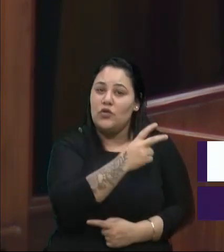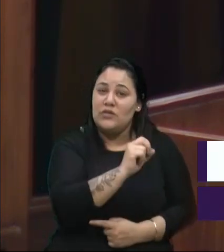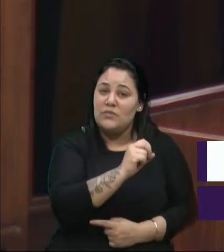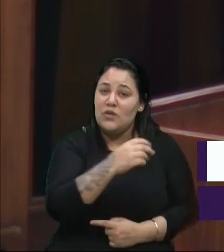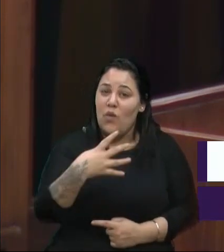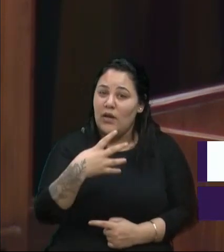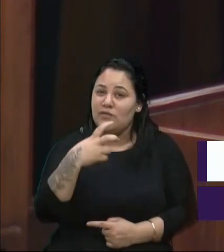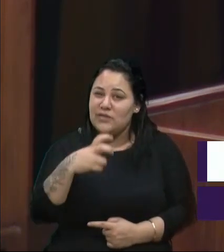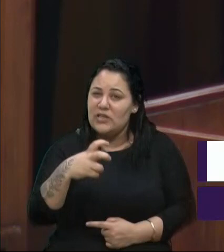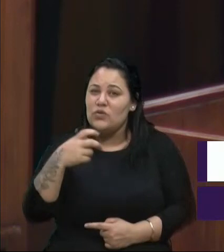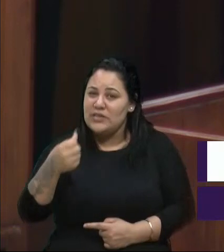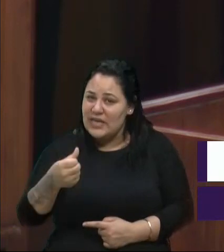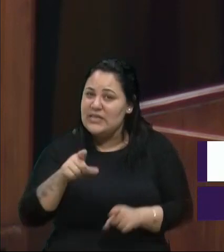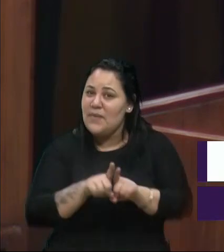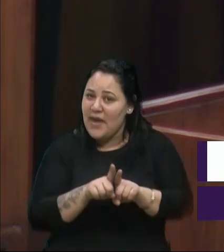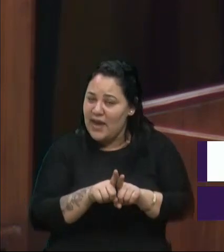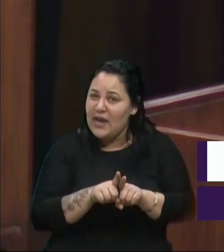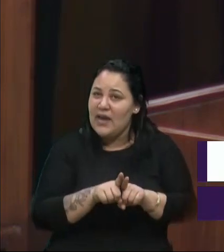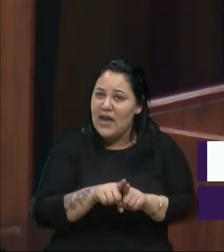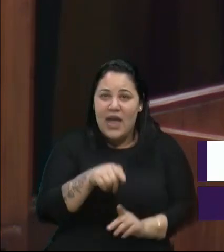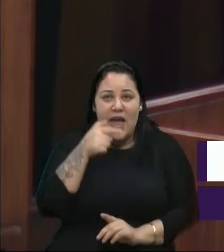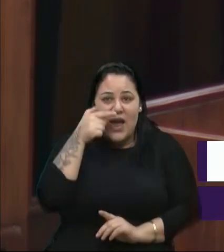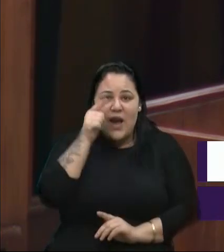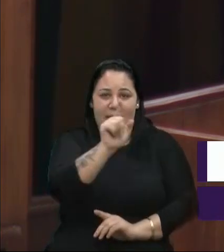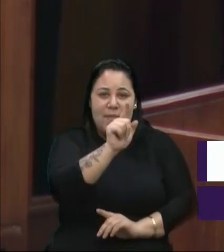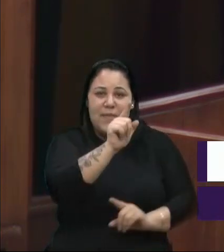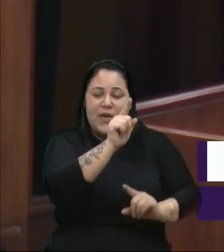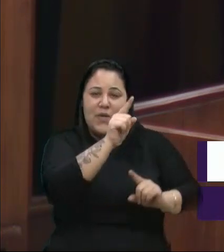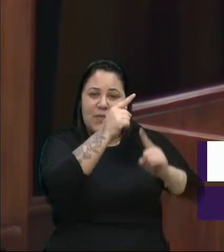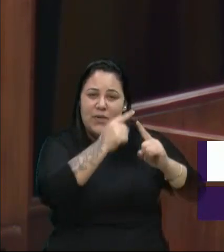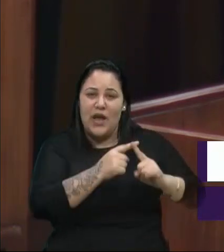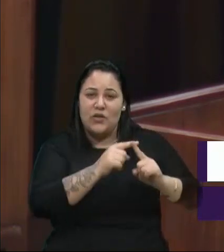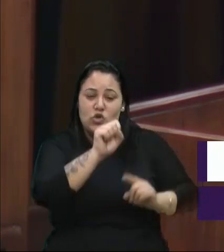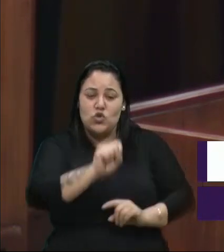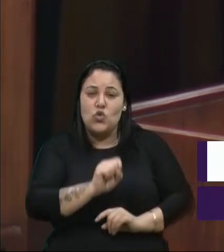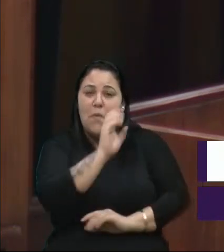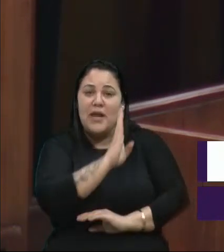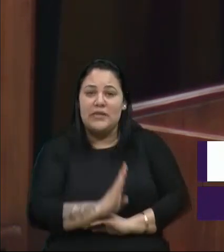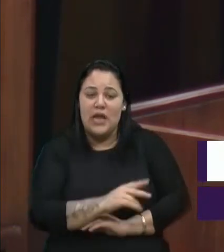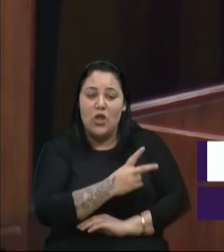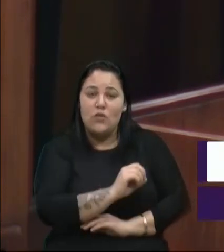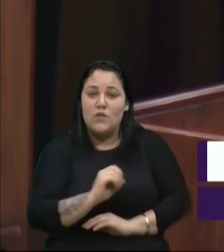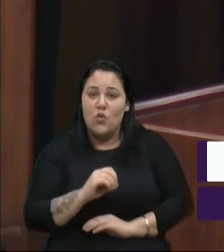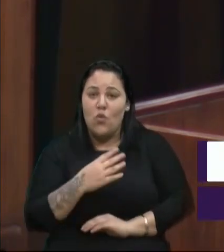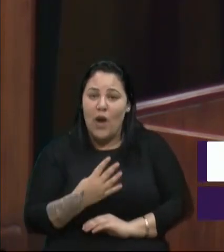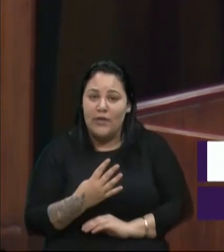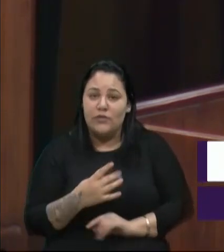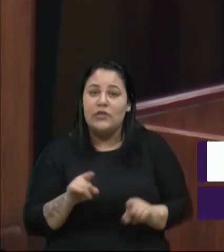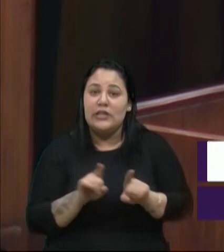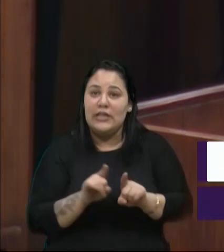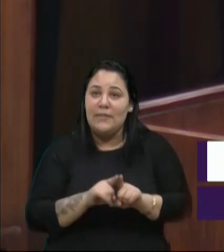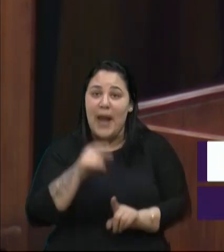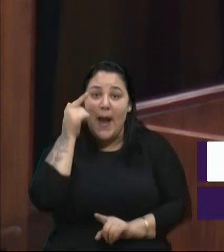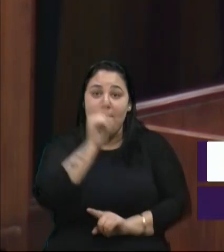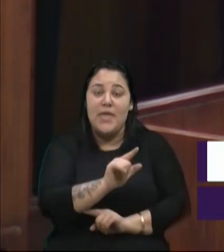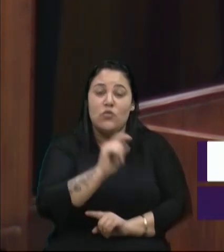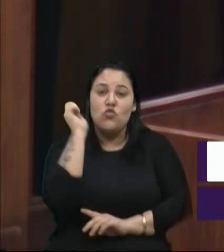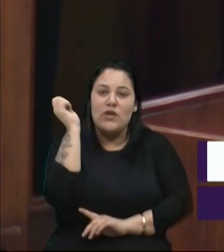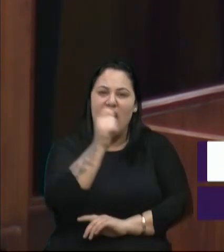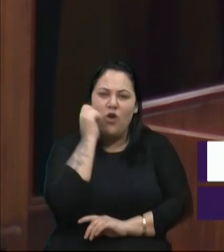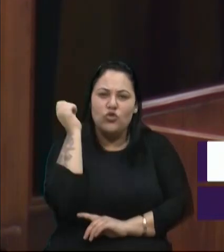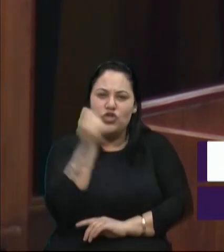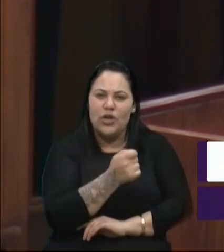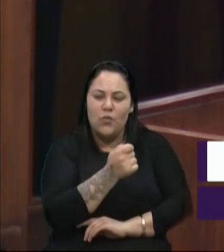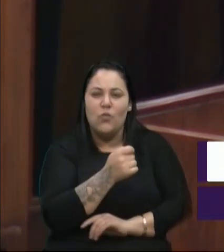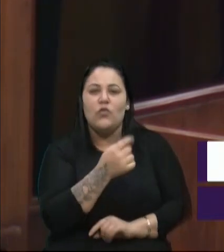6, campeão da Copa Sul-Brasileira em 2004 e campeão do Gauchão de Aspirantes em 2006.